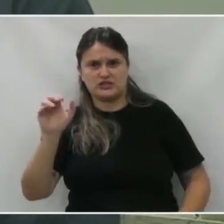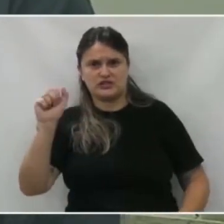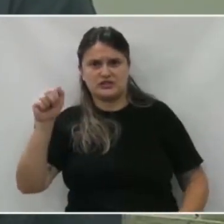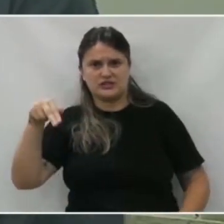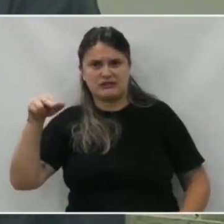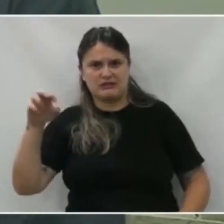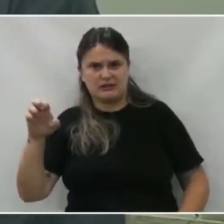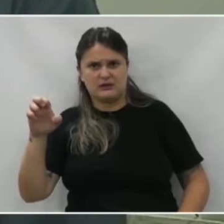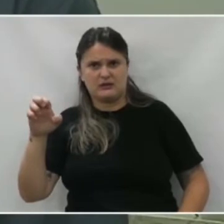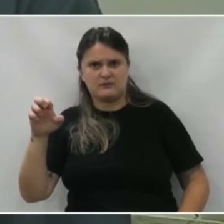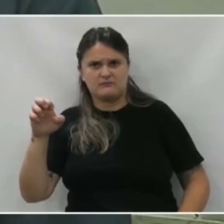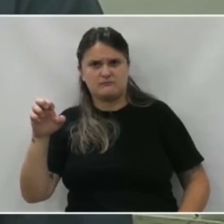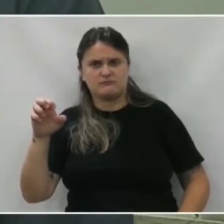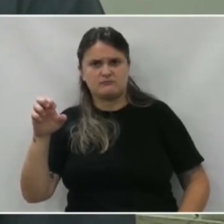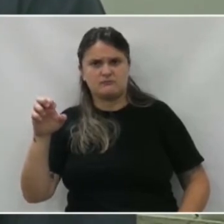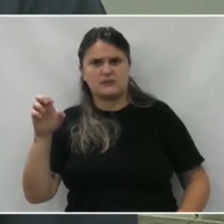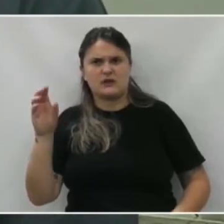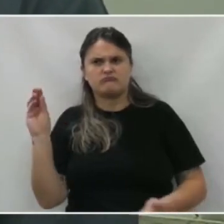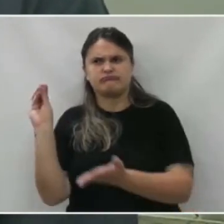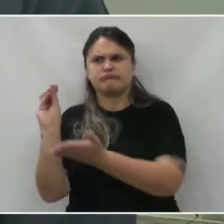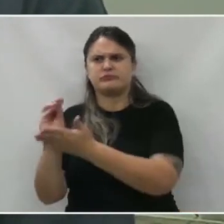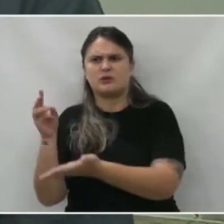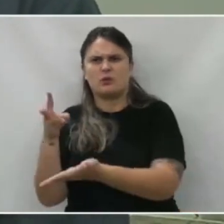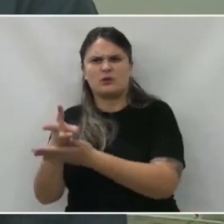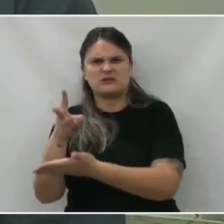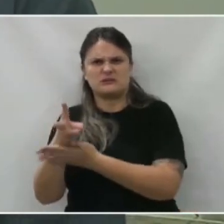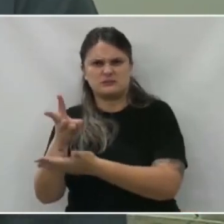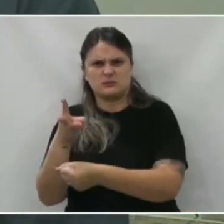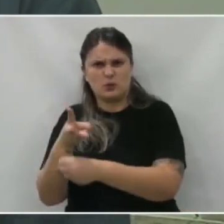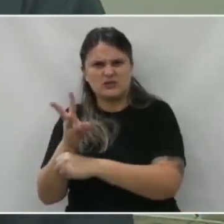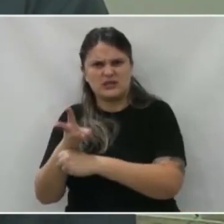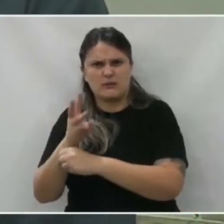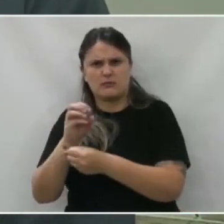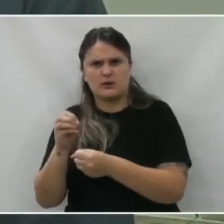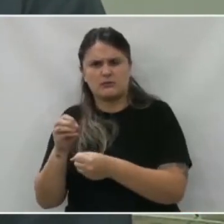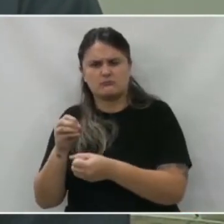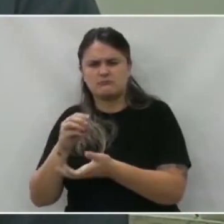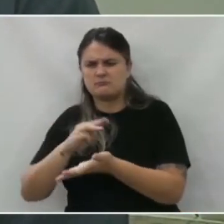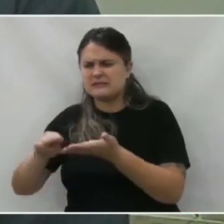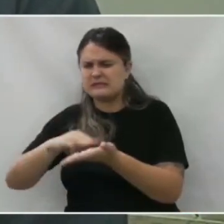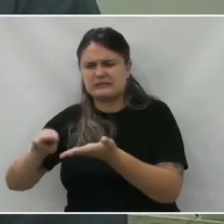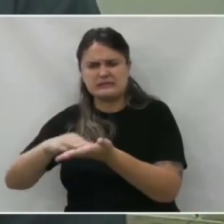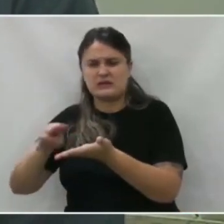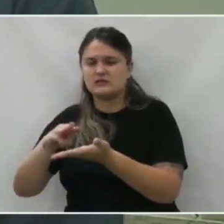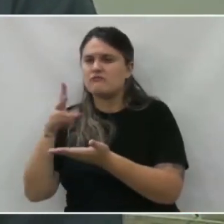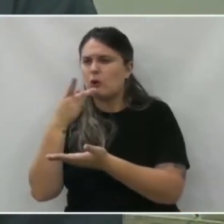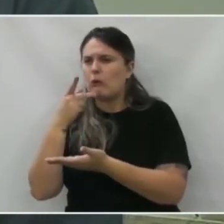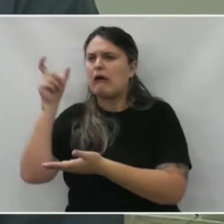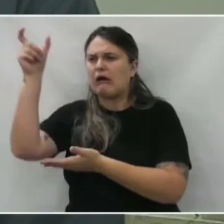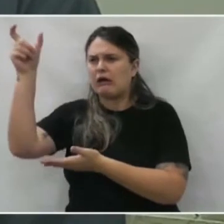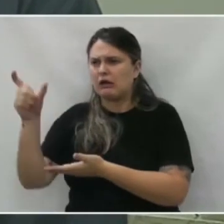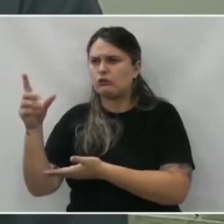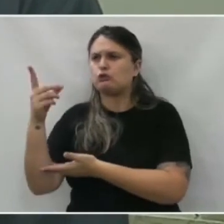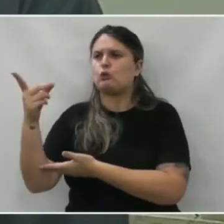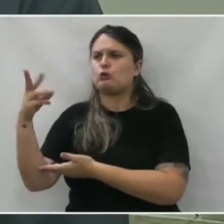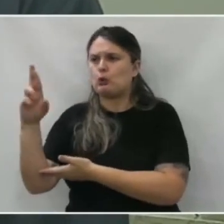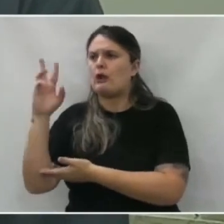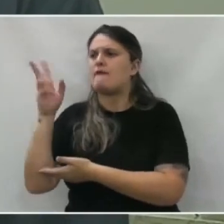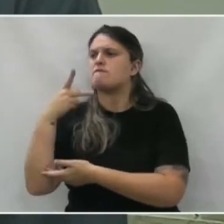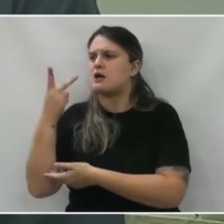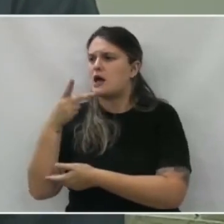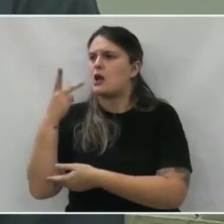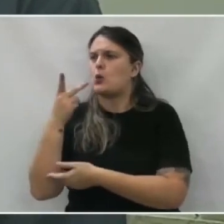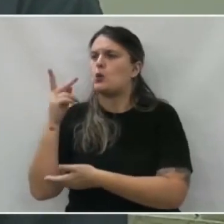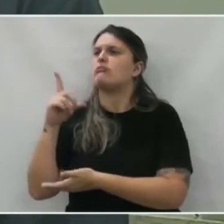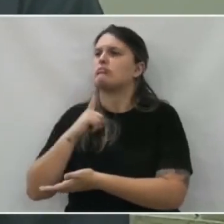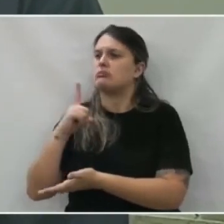Carla Furlan, que foi colocado o seu nome numa determinada áudios aí, colocando como se tivessem